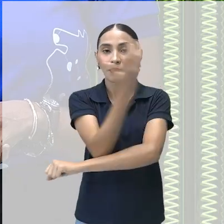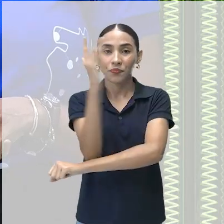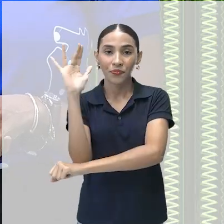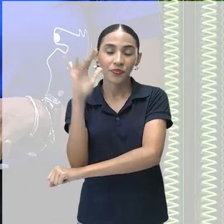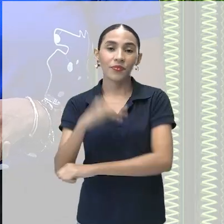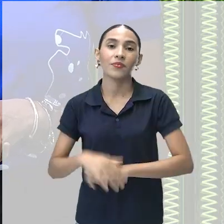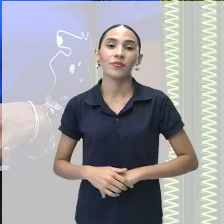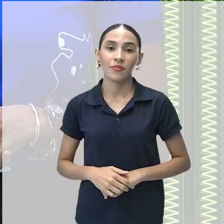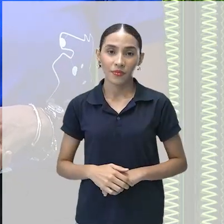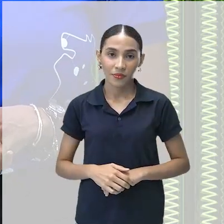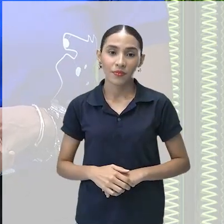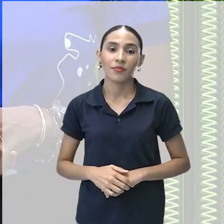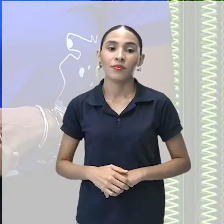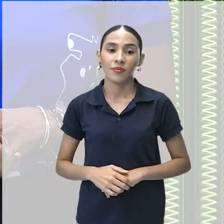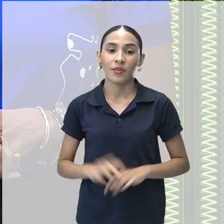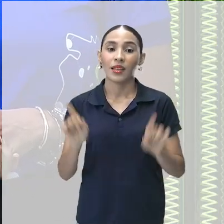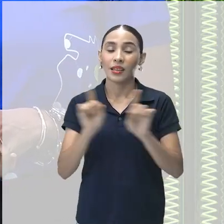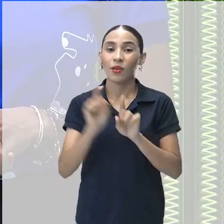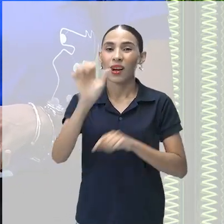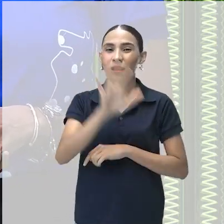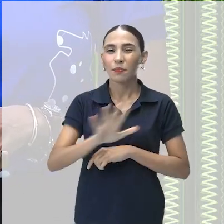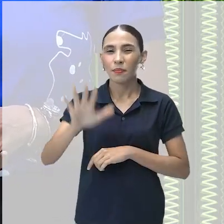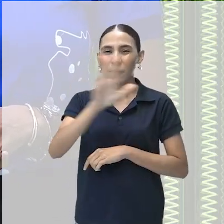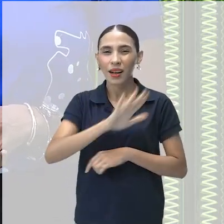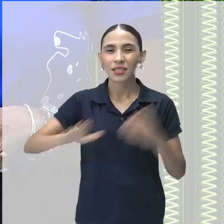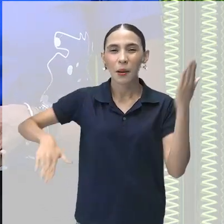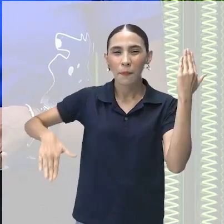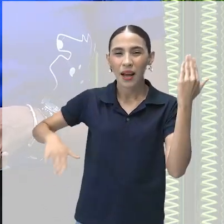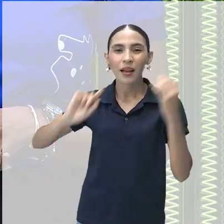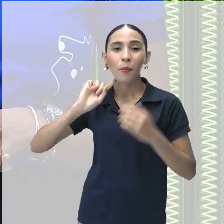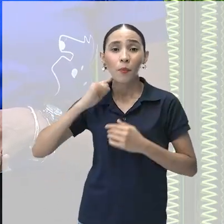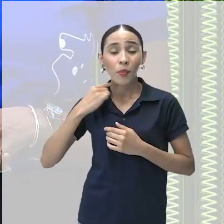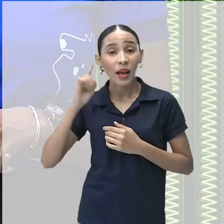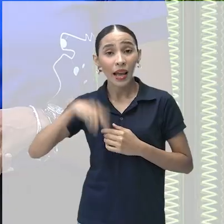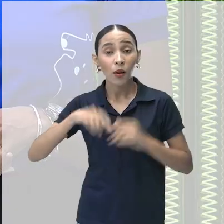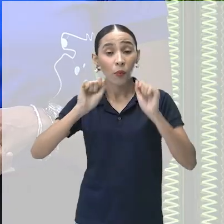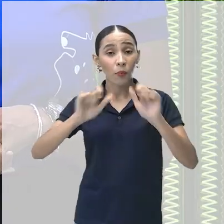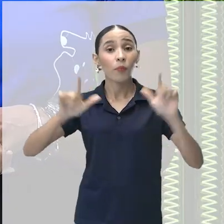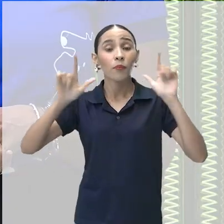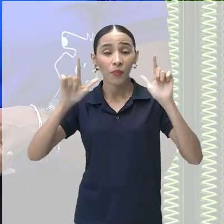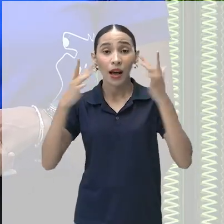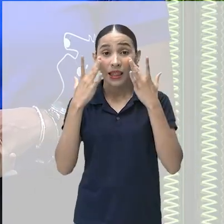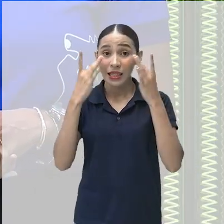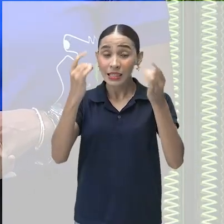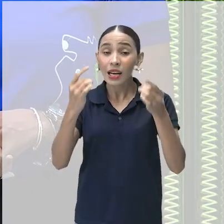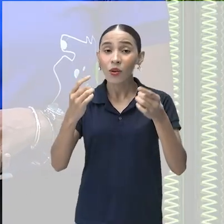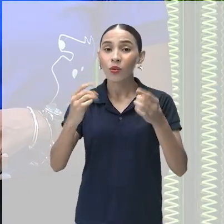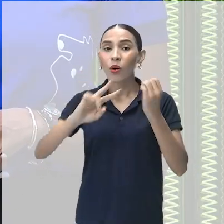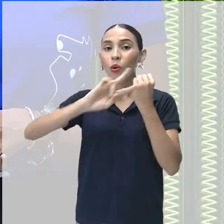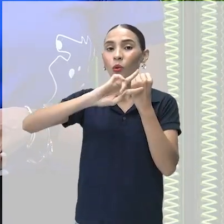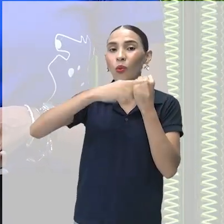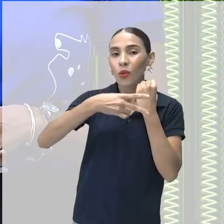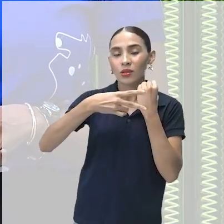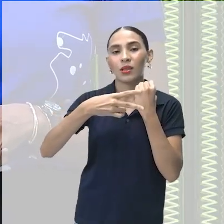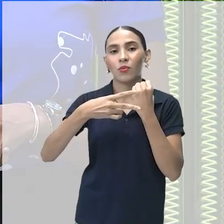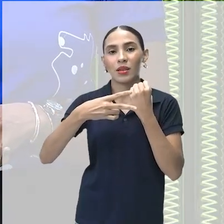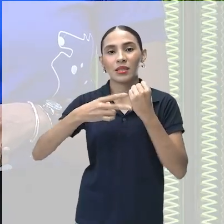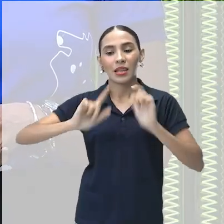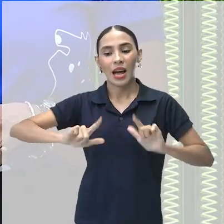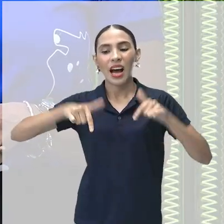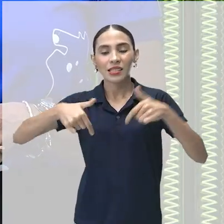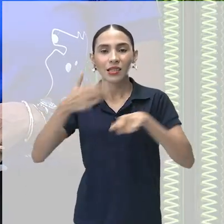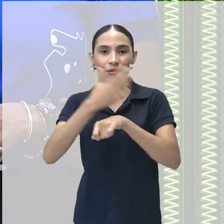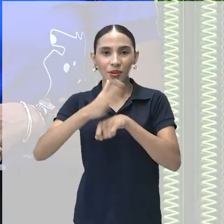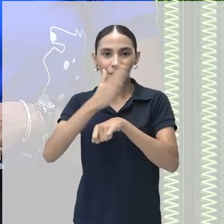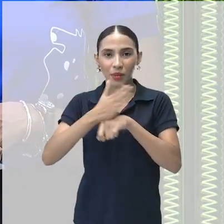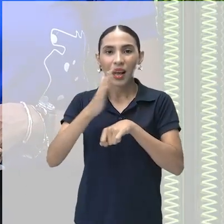ambiente. A imagem da praia poluída serve como um alerta sobre as consequências de nossos hábitos